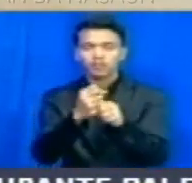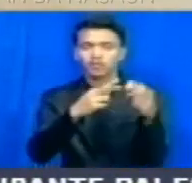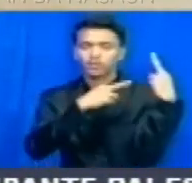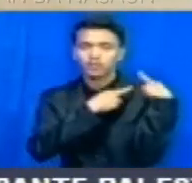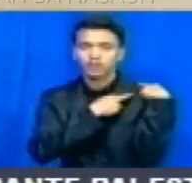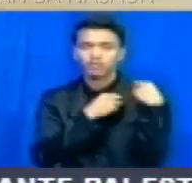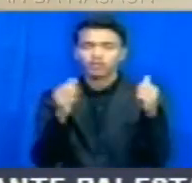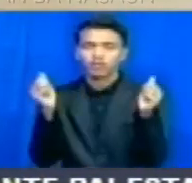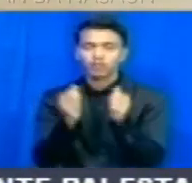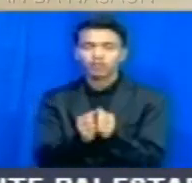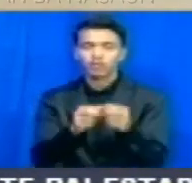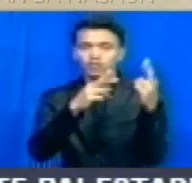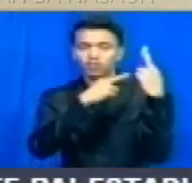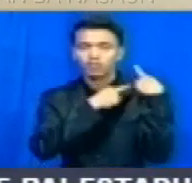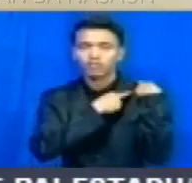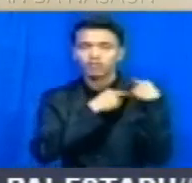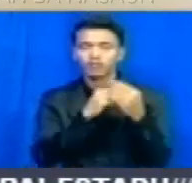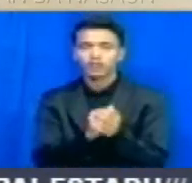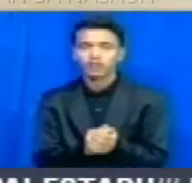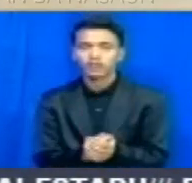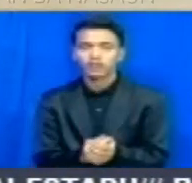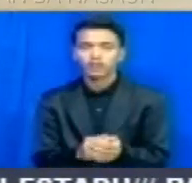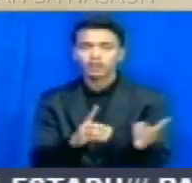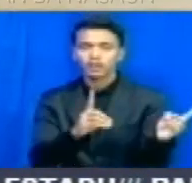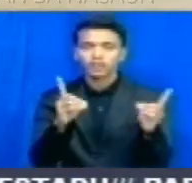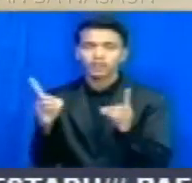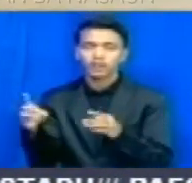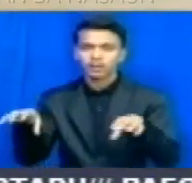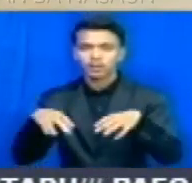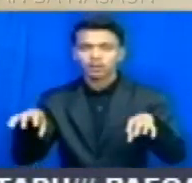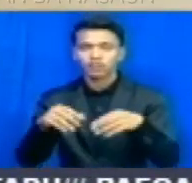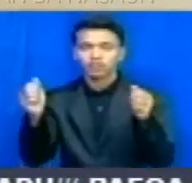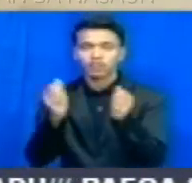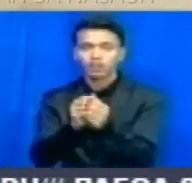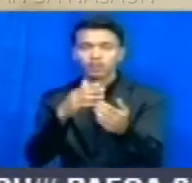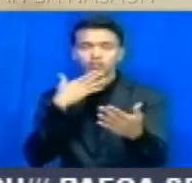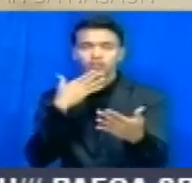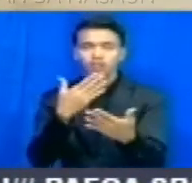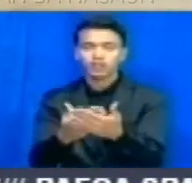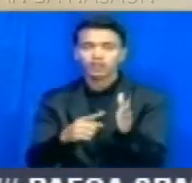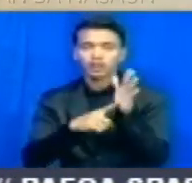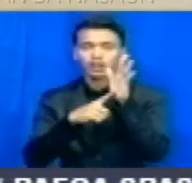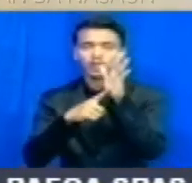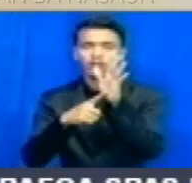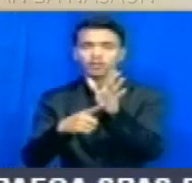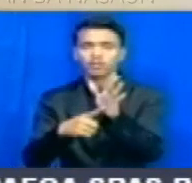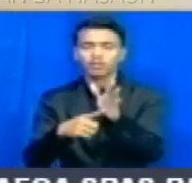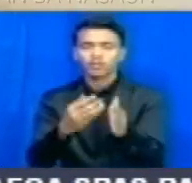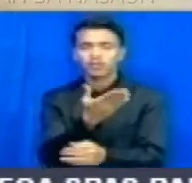ne, o responsabilitate, implementa proiectul de ne, o idee, ca tu, ca ta, ca